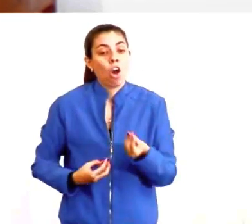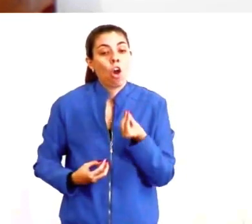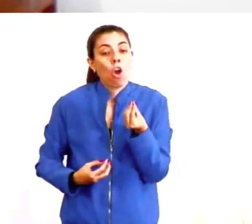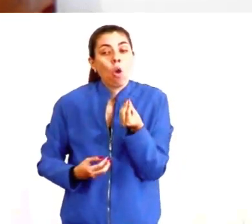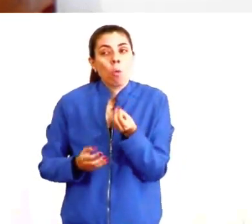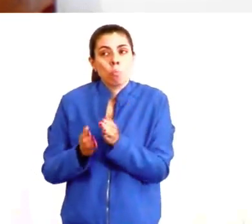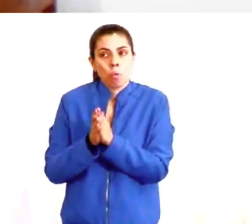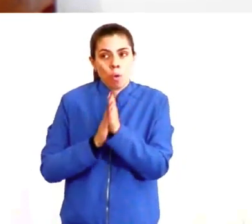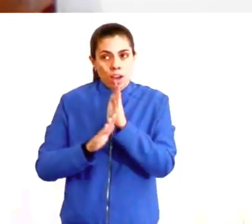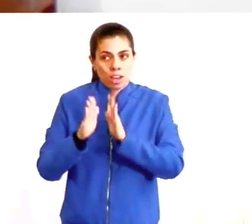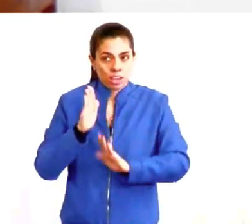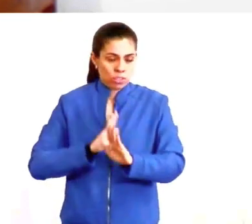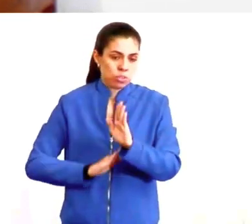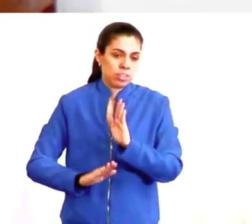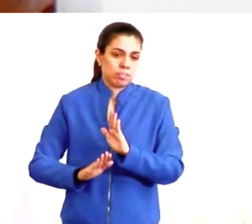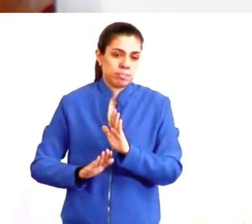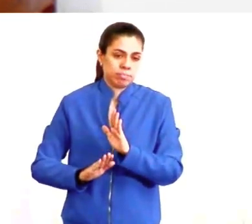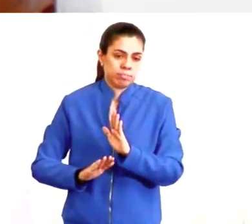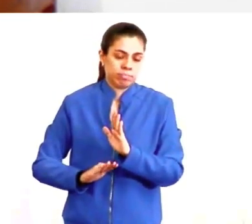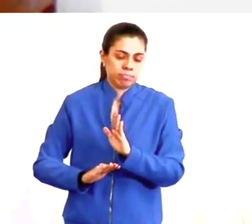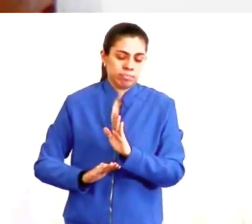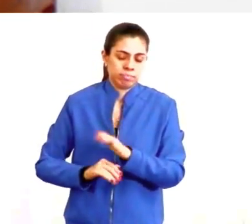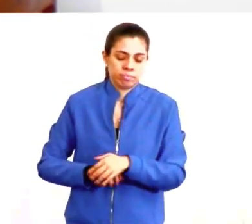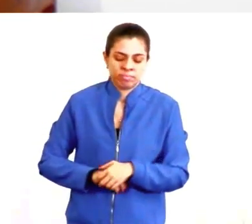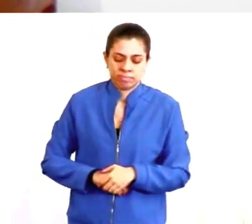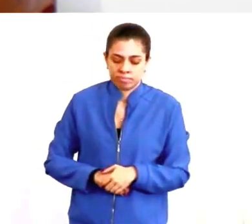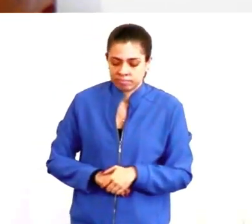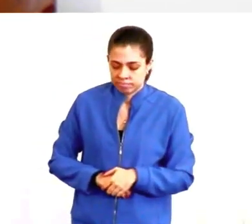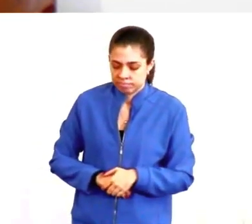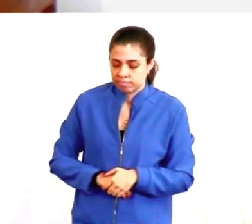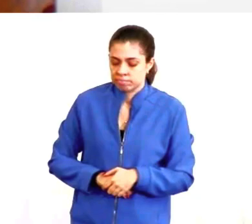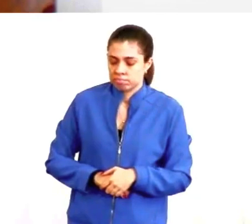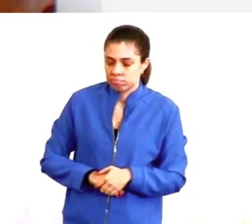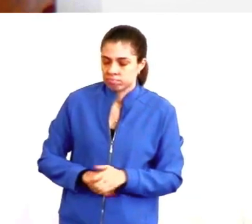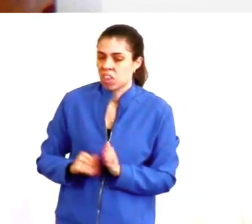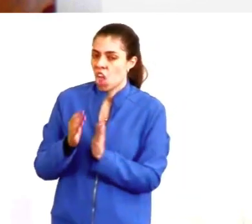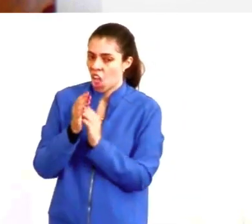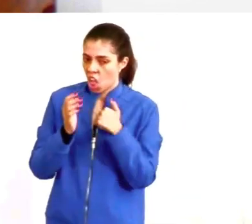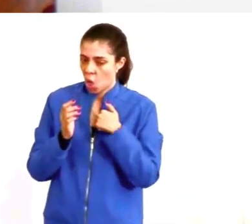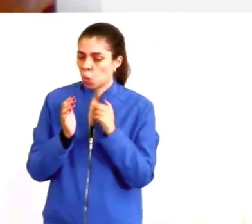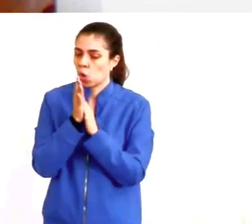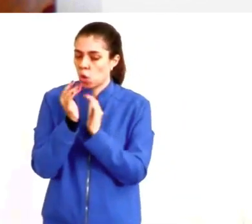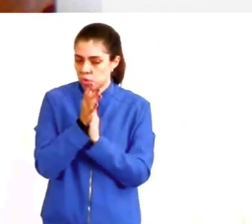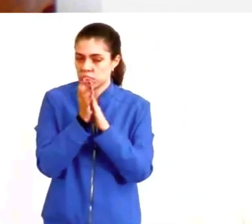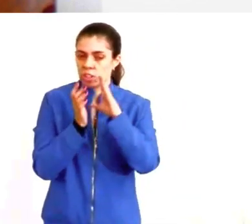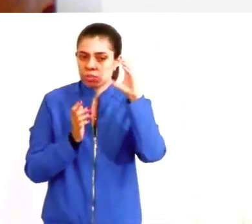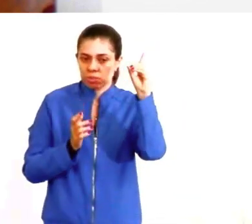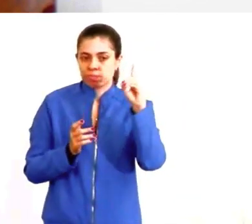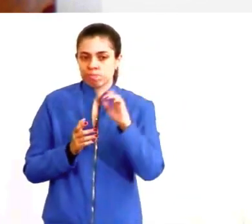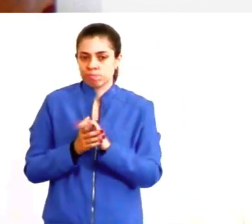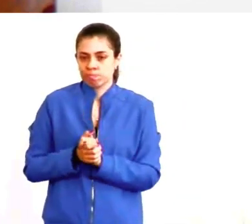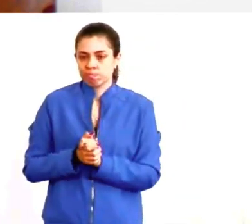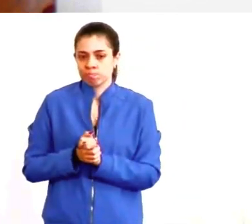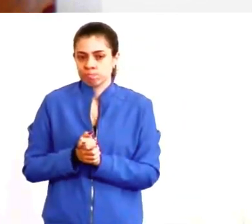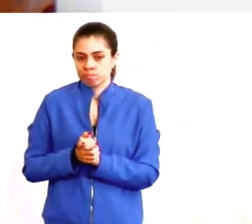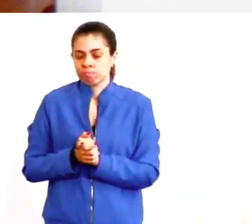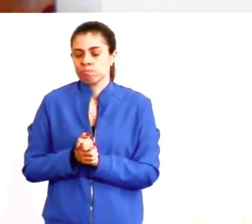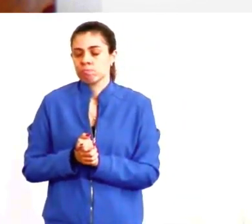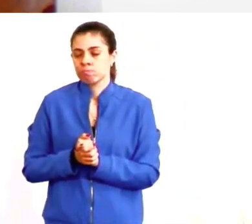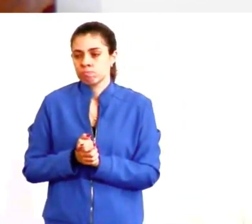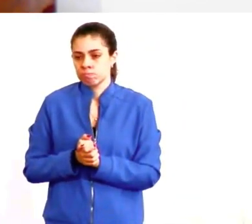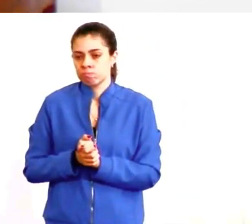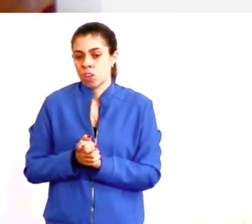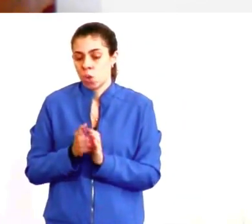Louvado seja Deus, eu digo isso sempre, porque houve um tempo na história em que alguns homens pagaram praticamente com suas próprias